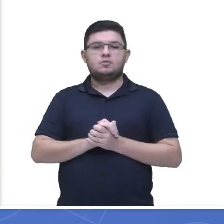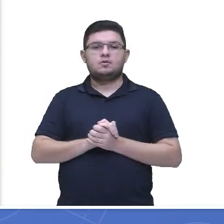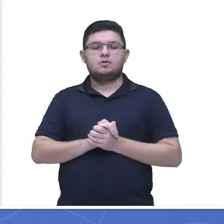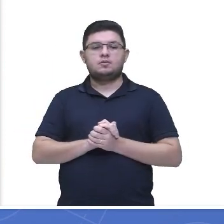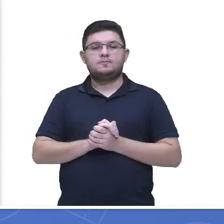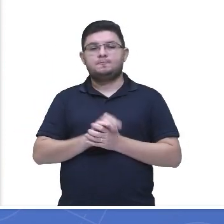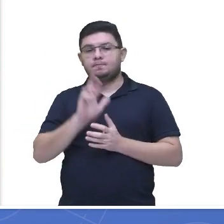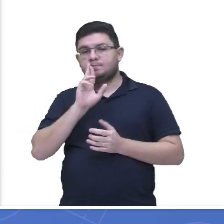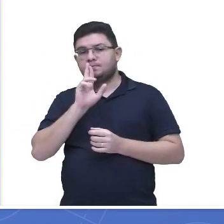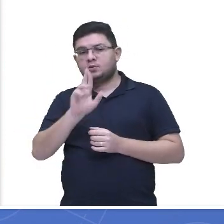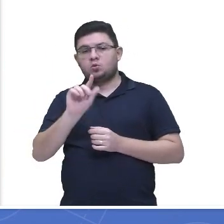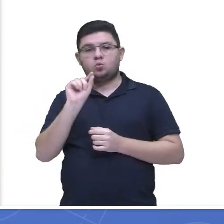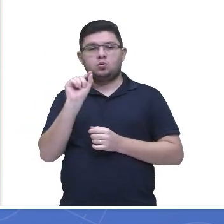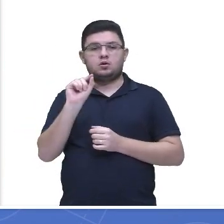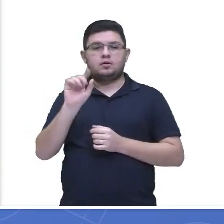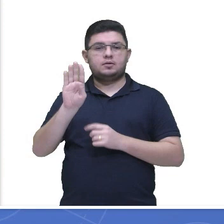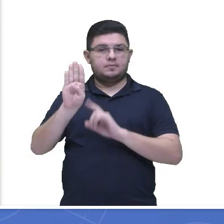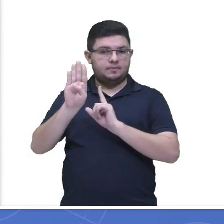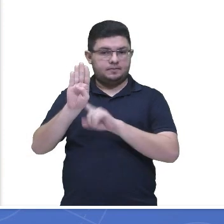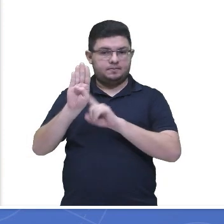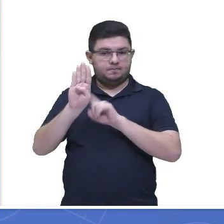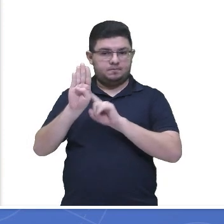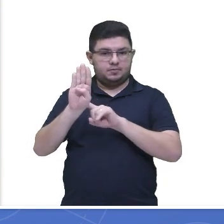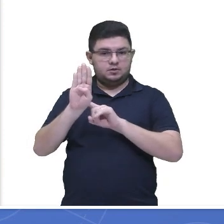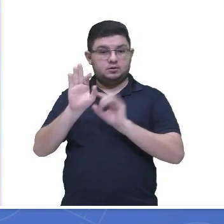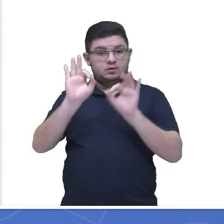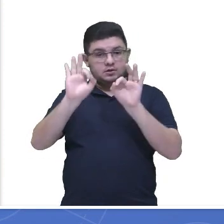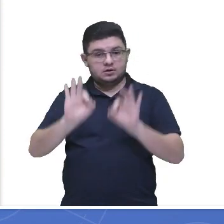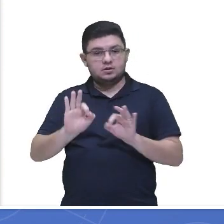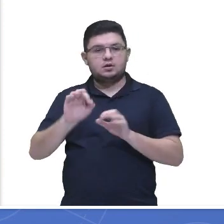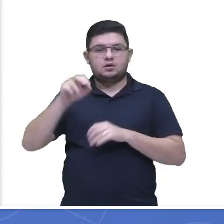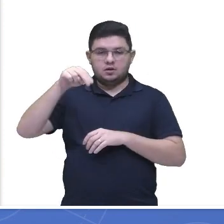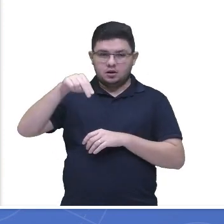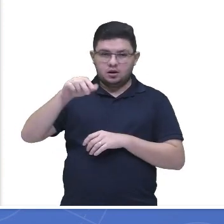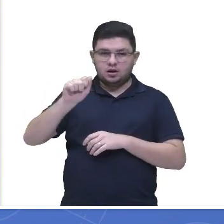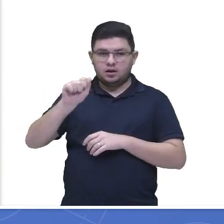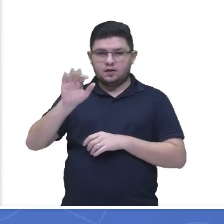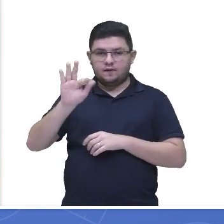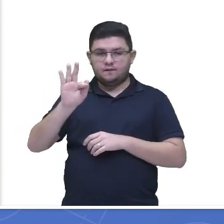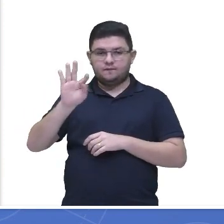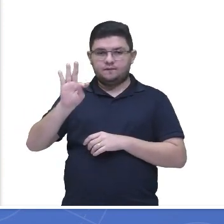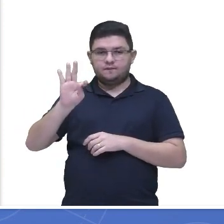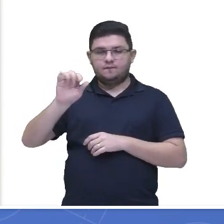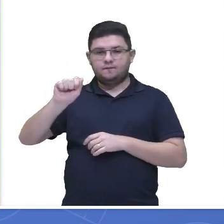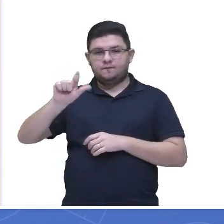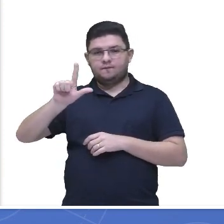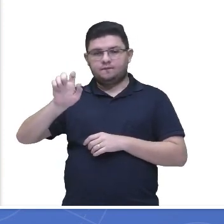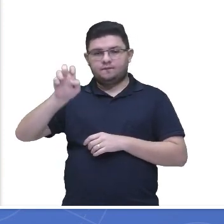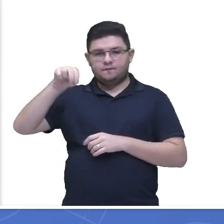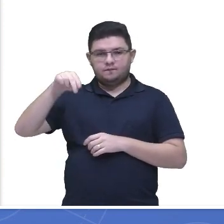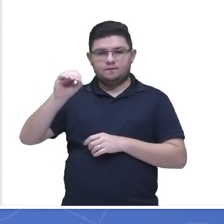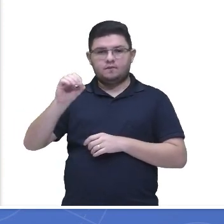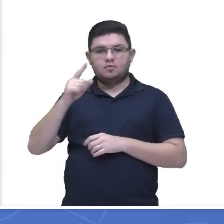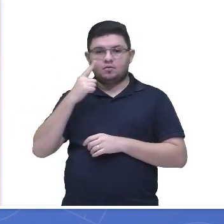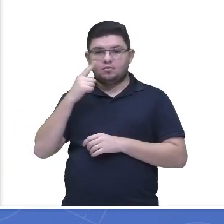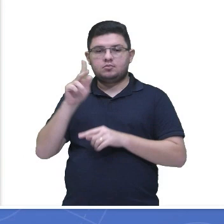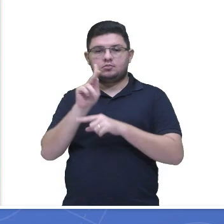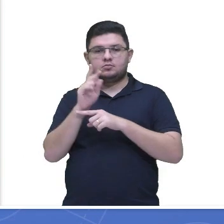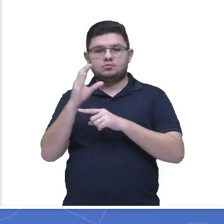a resposta é a letra B. O naftaleno é um hidrocarboneto aromático de cadeia